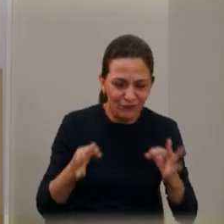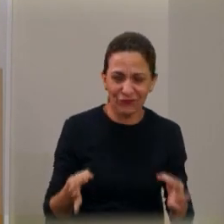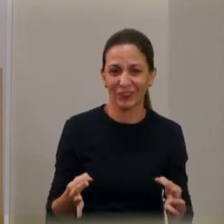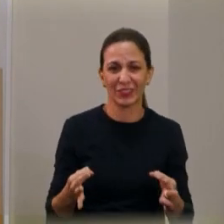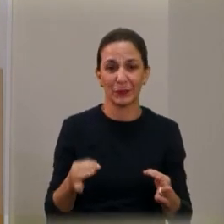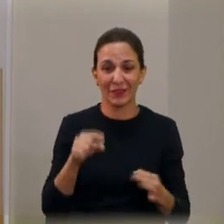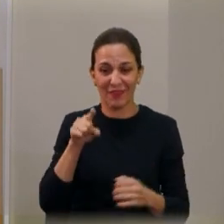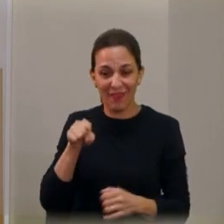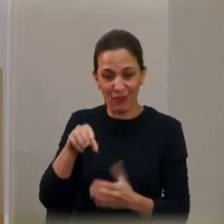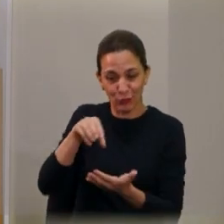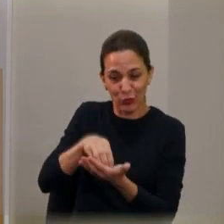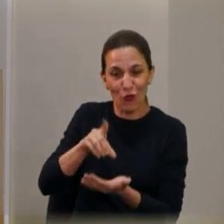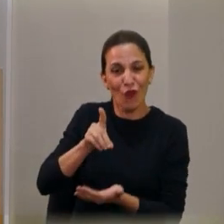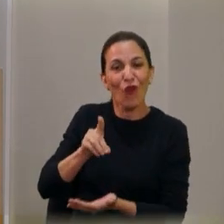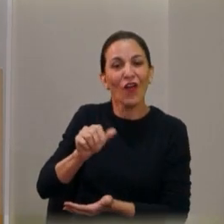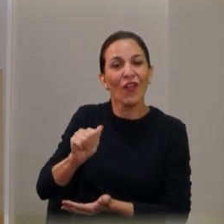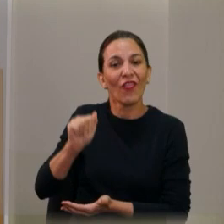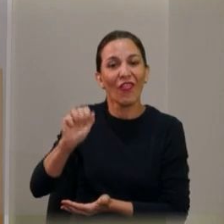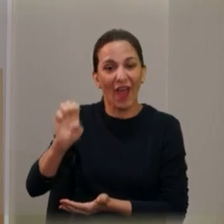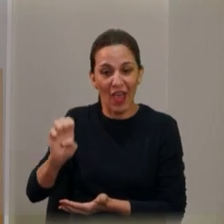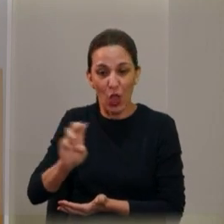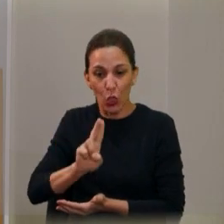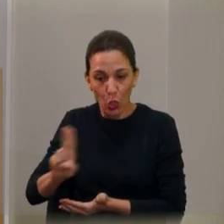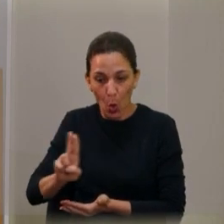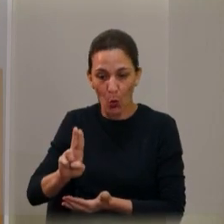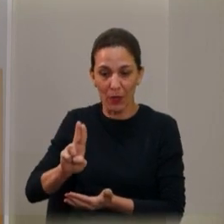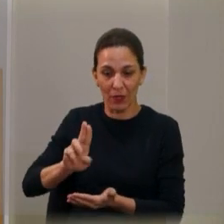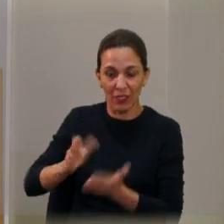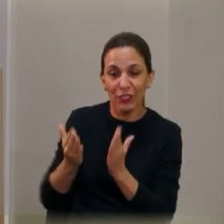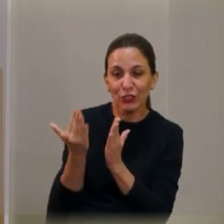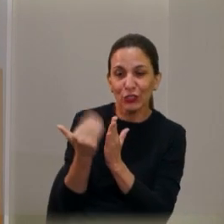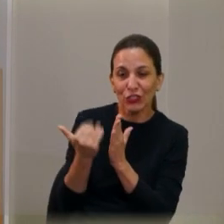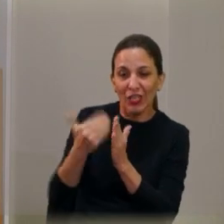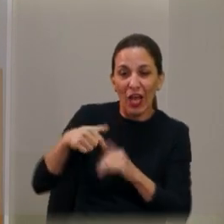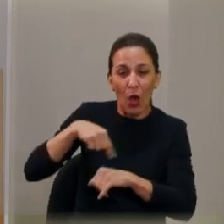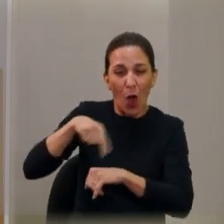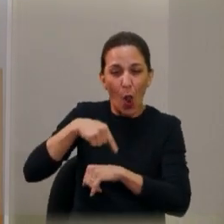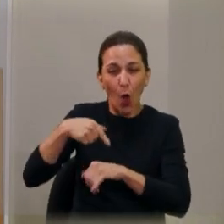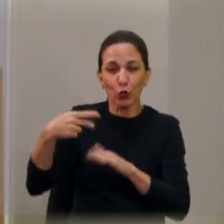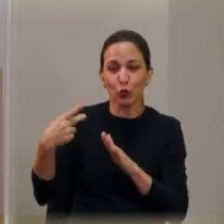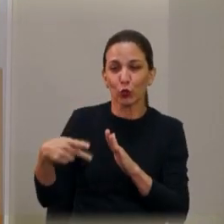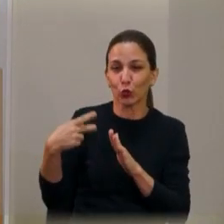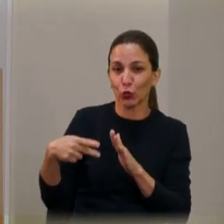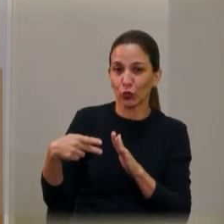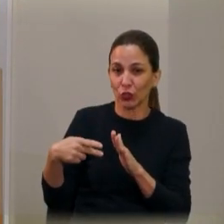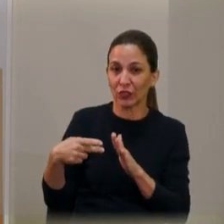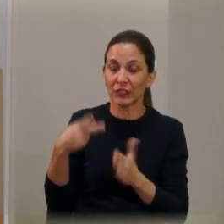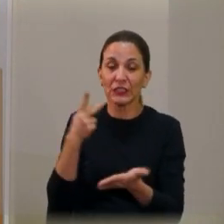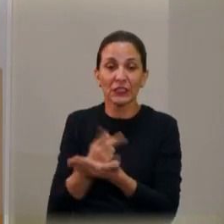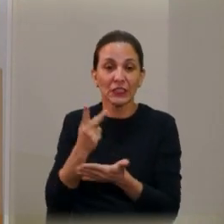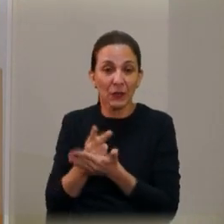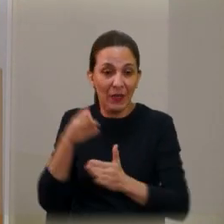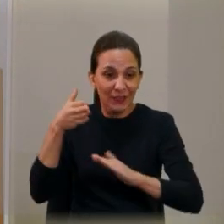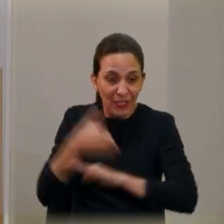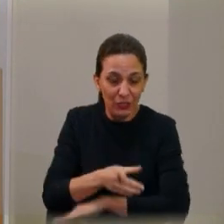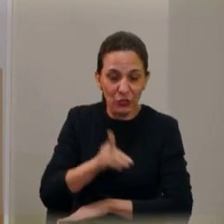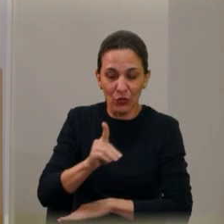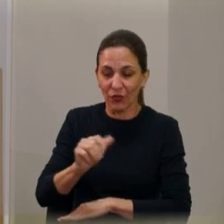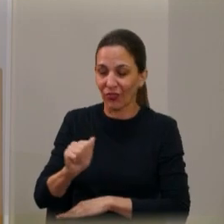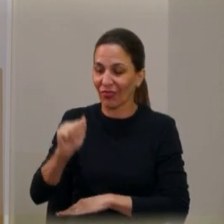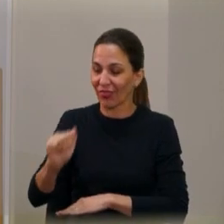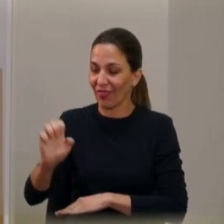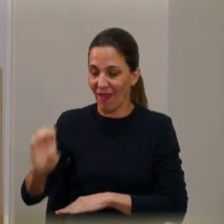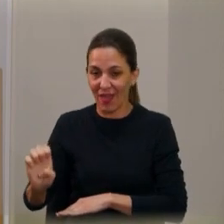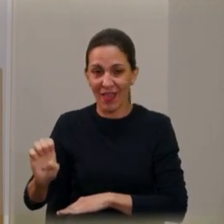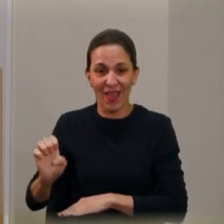no DAE que era trocar o nome da titularidade do relógio porque toda vez que ele é o dai ele era